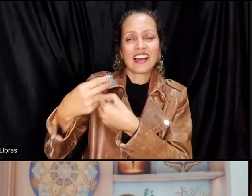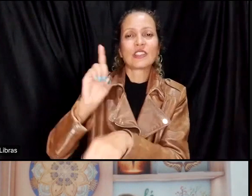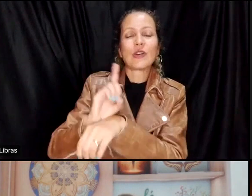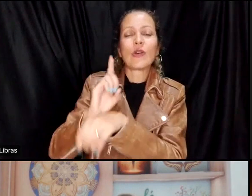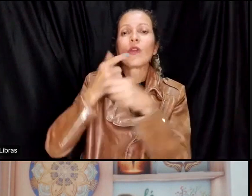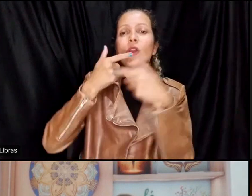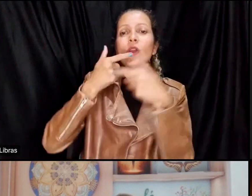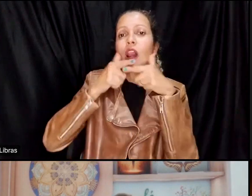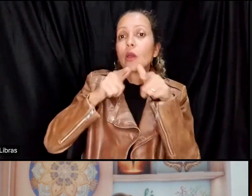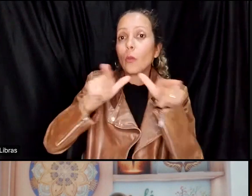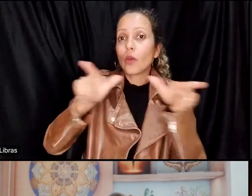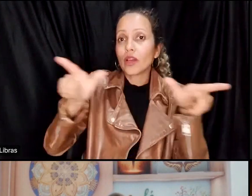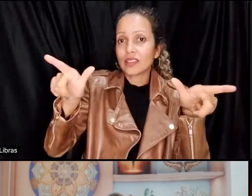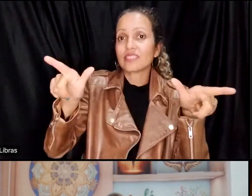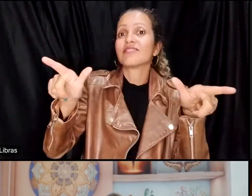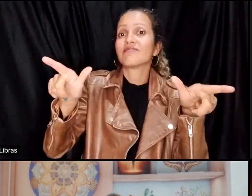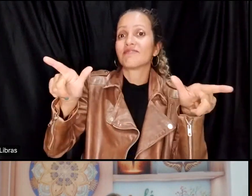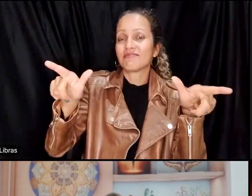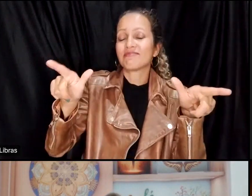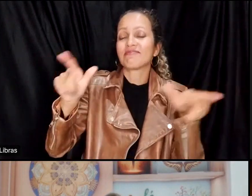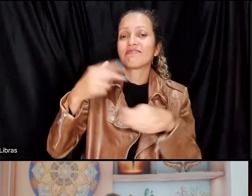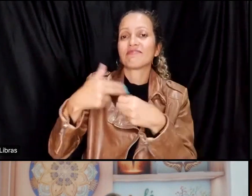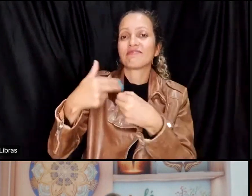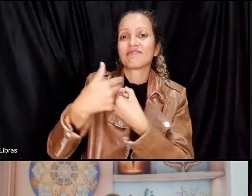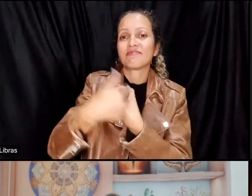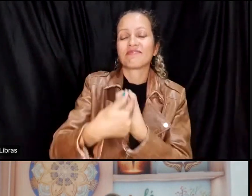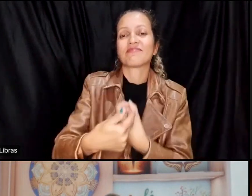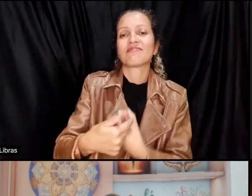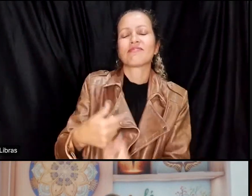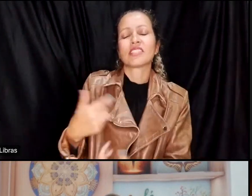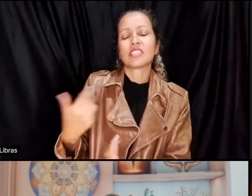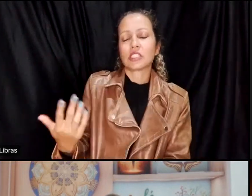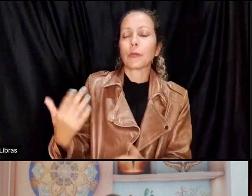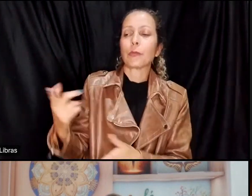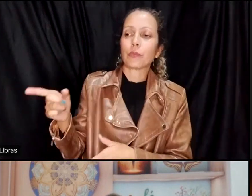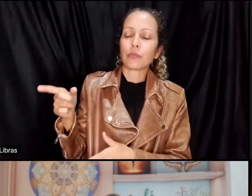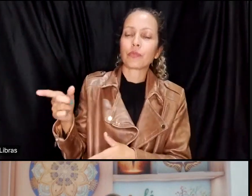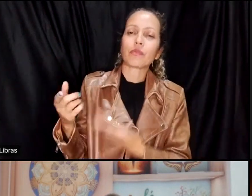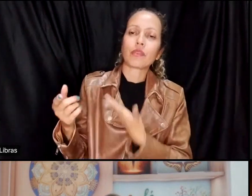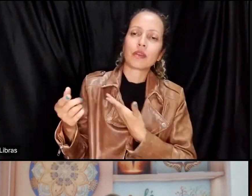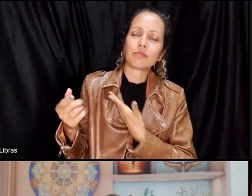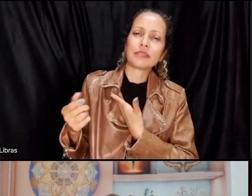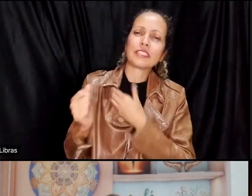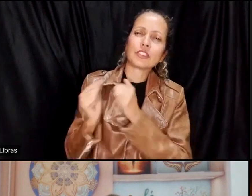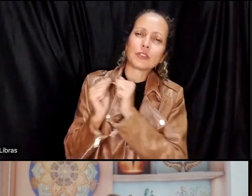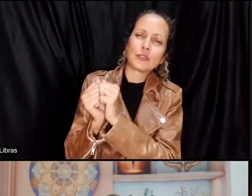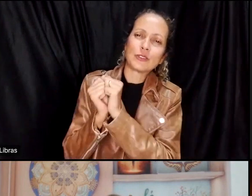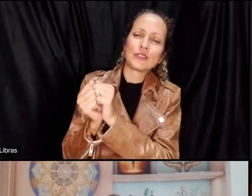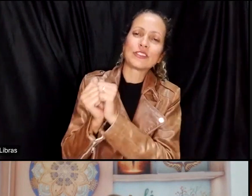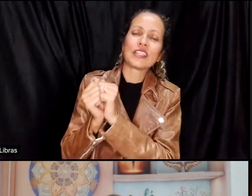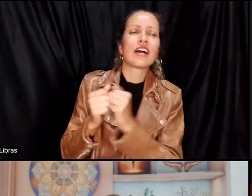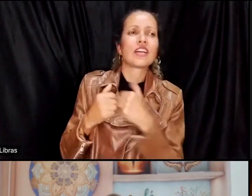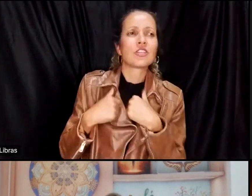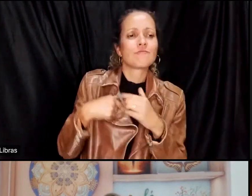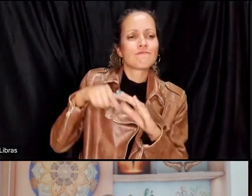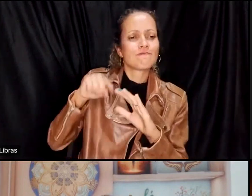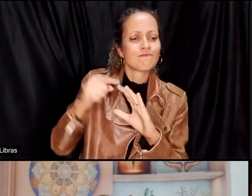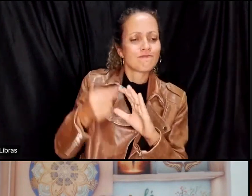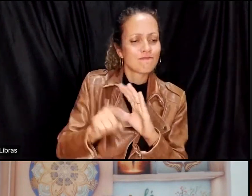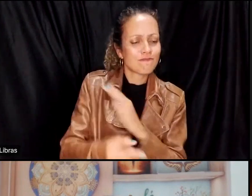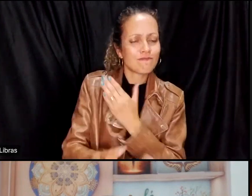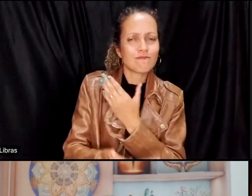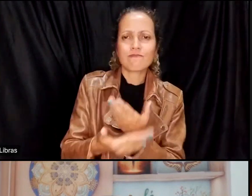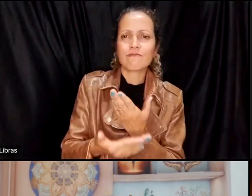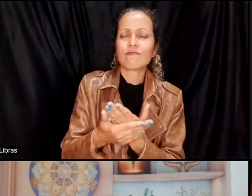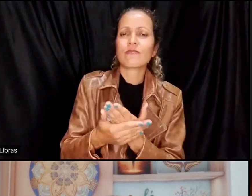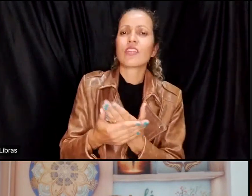E foi assim. Aí, eu fui me aprofundando mais ainda. Foi quando eu decidi fazer o meu mestrado